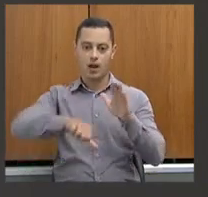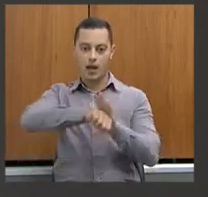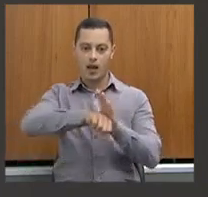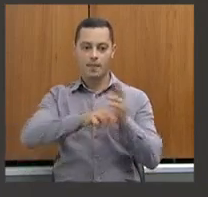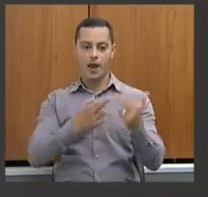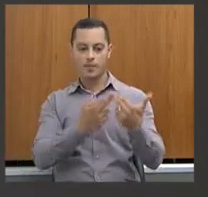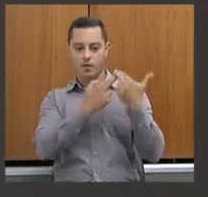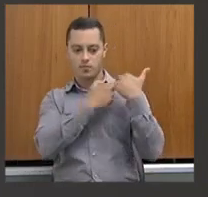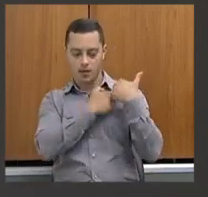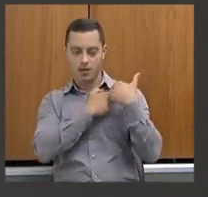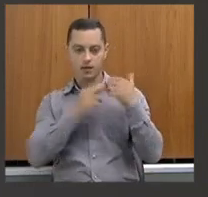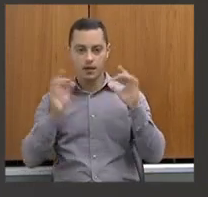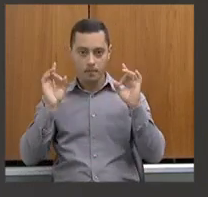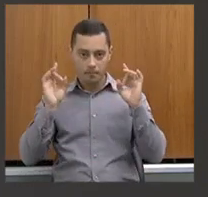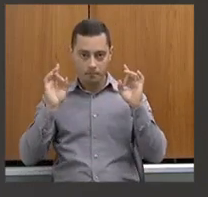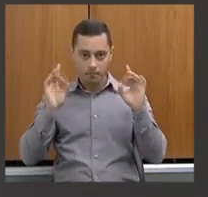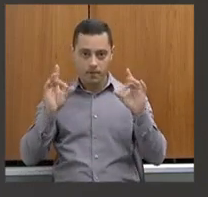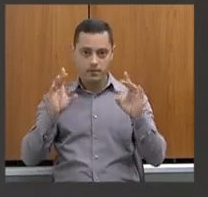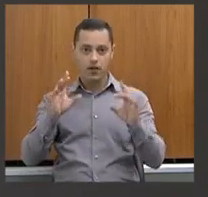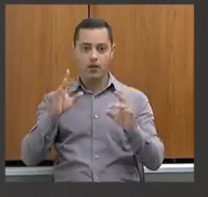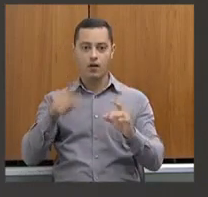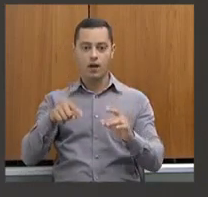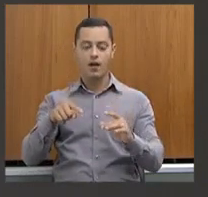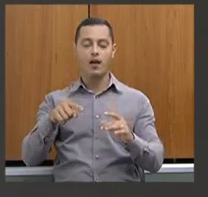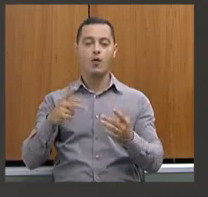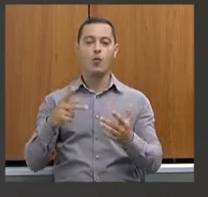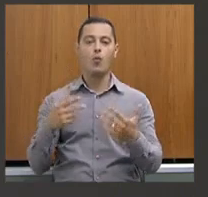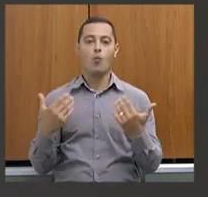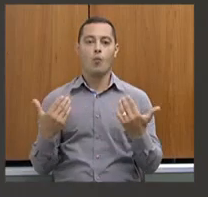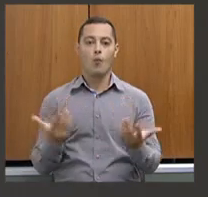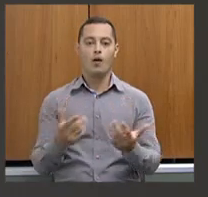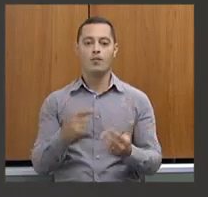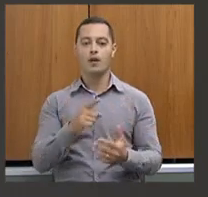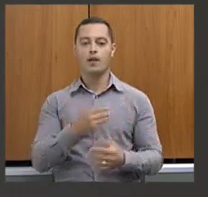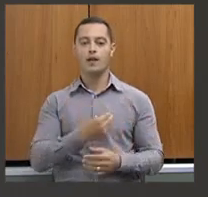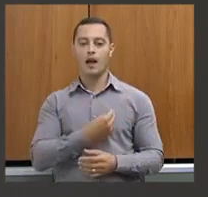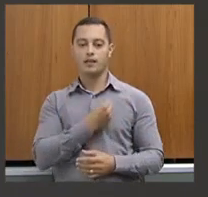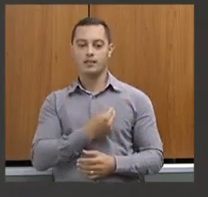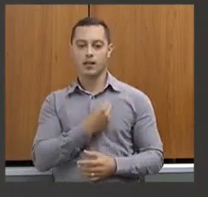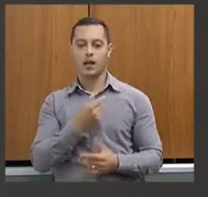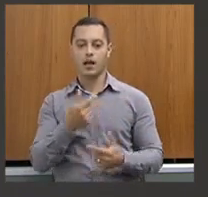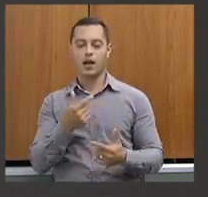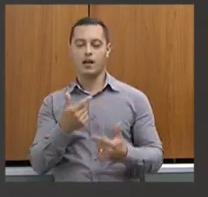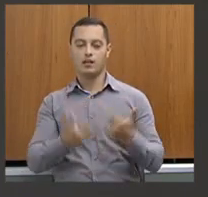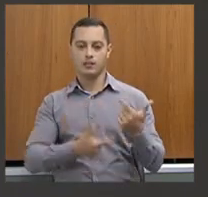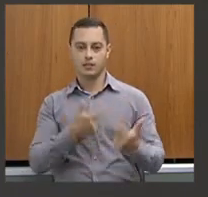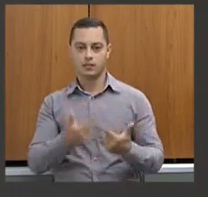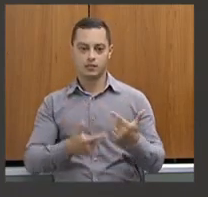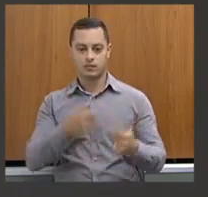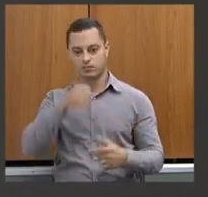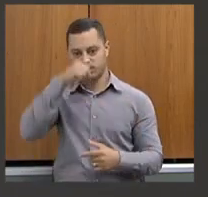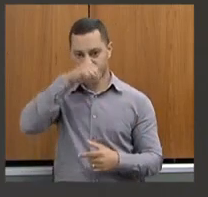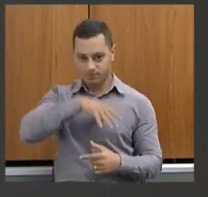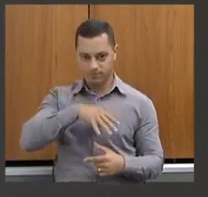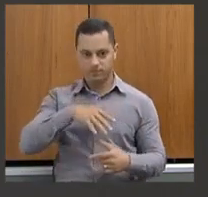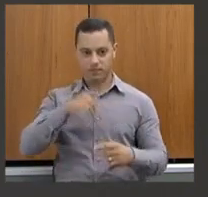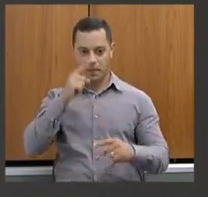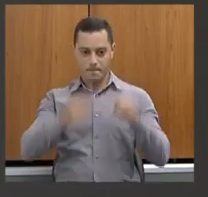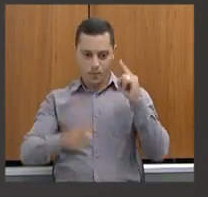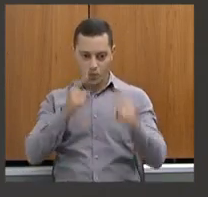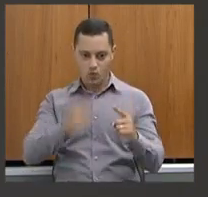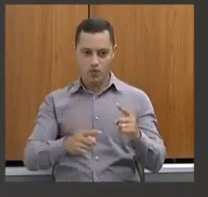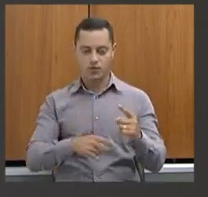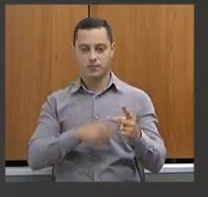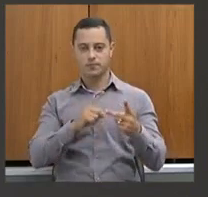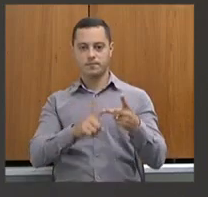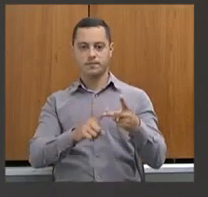responsabilidade especialmente em caso exercer atividade político partidária ser patentemente desidioso no